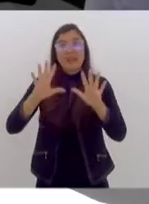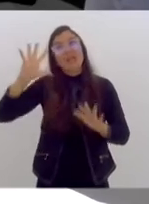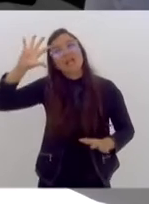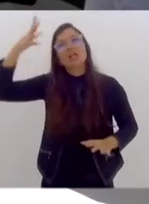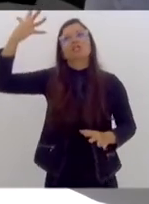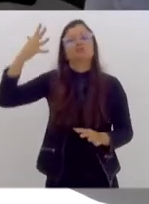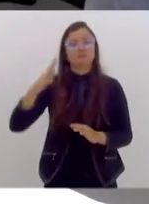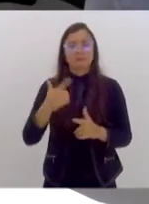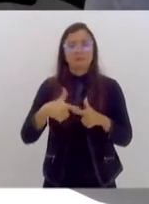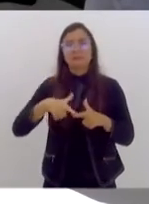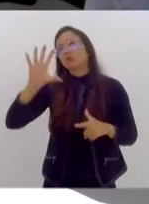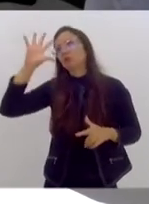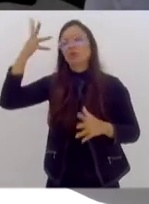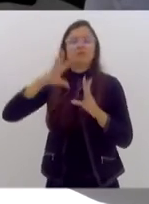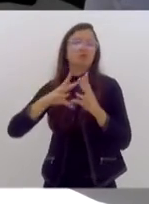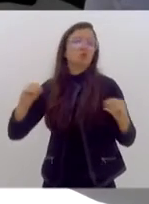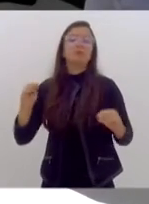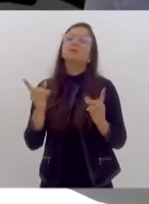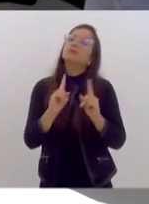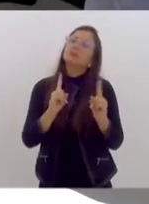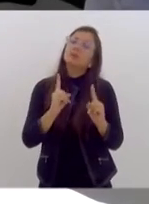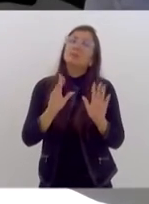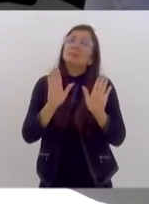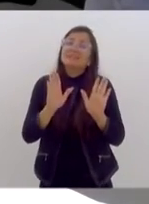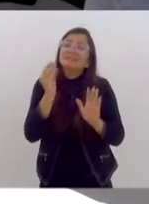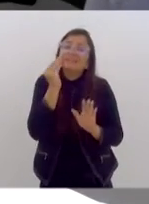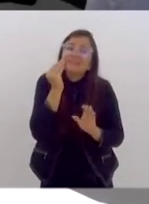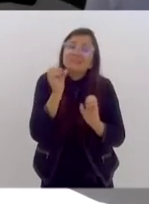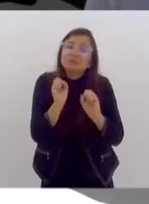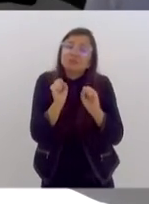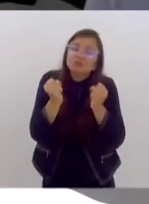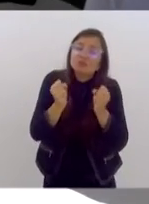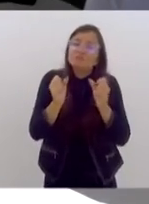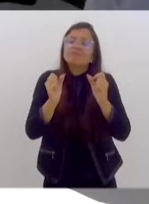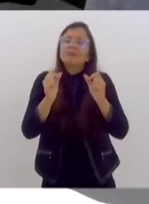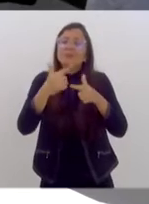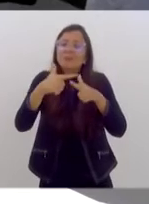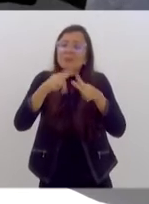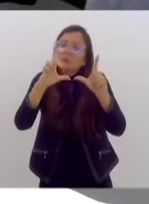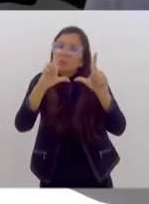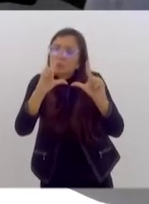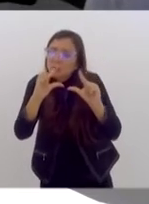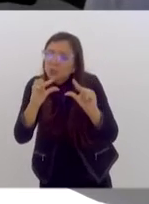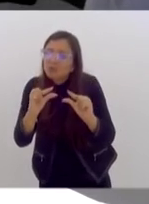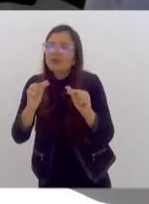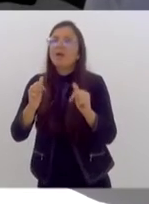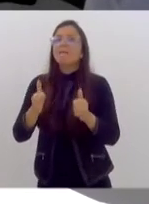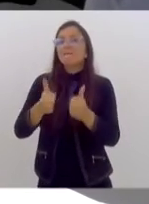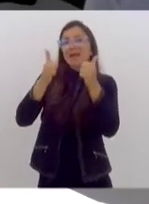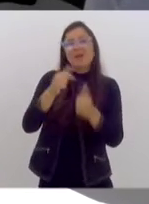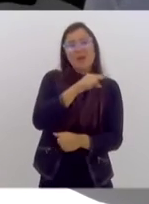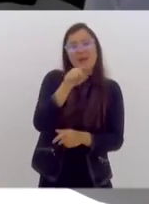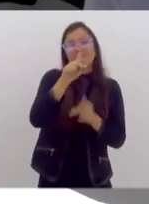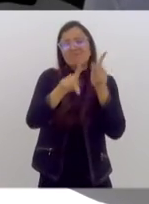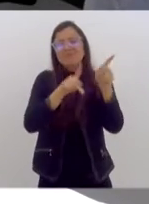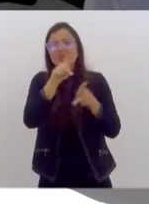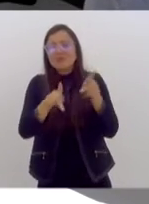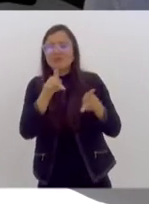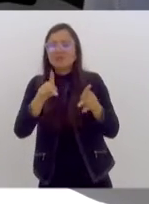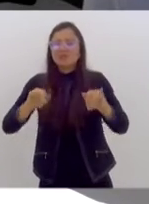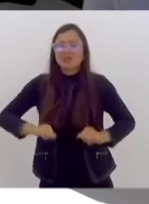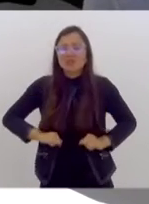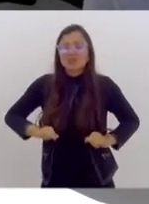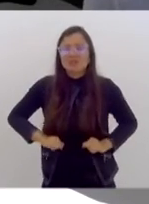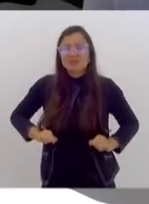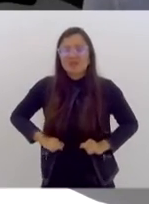mas tentar aí Minimizar as mazelas que a população sofre ao ter esse